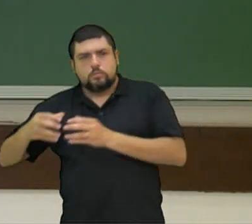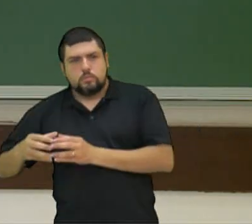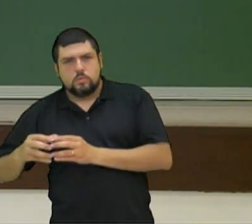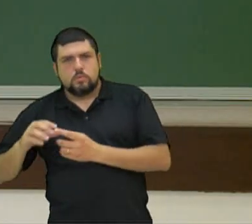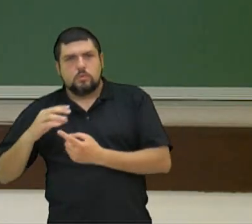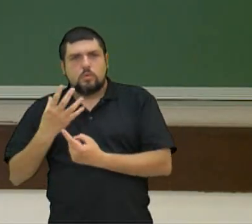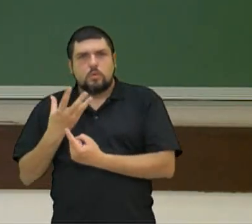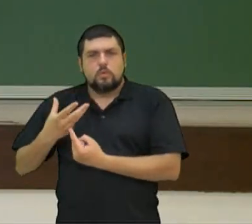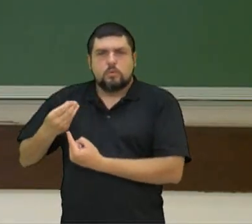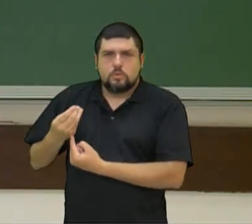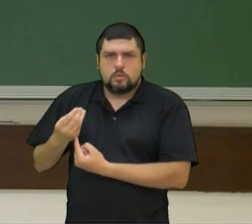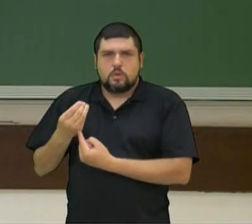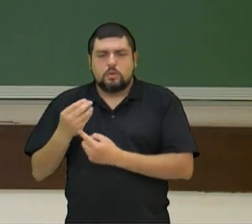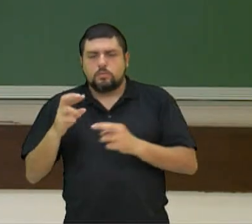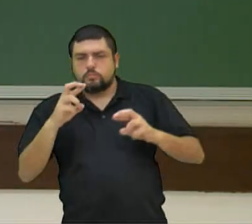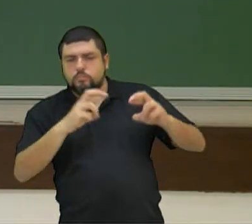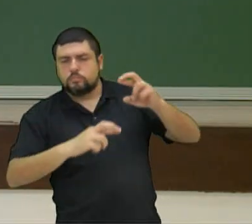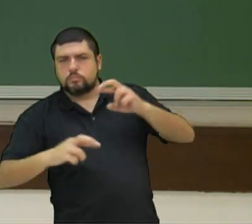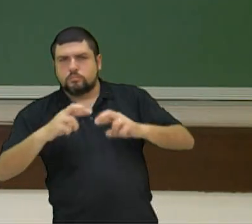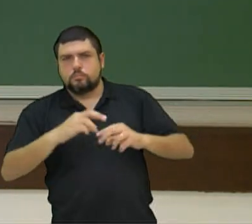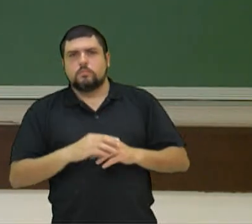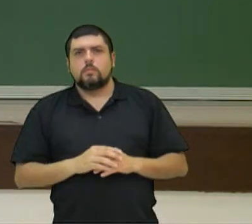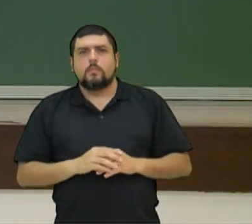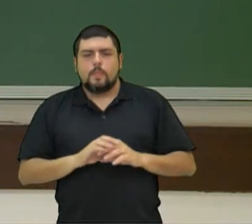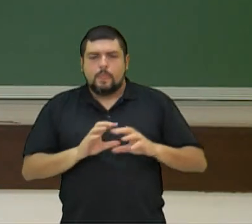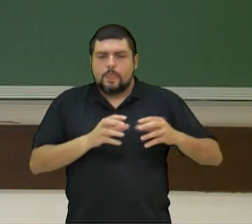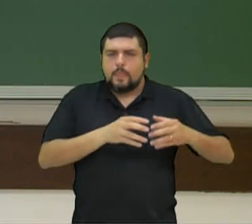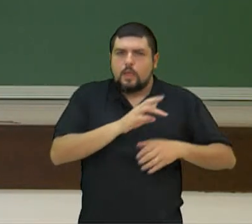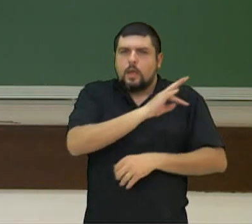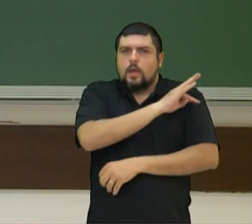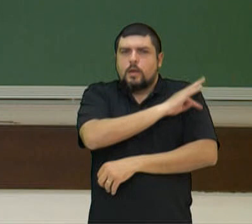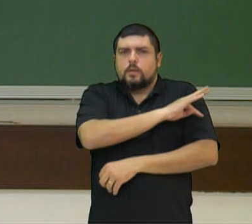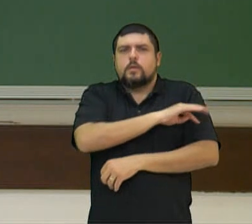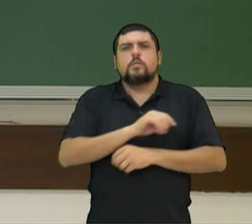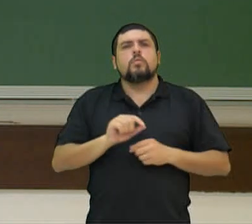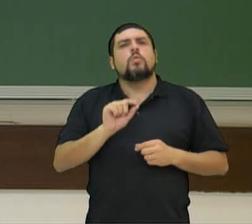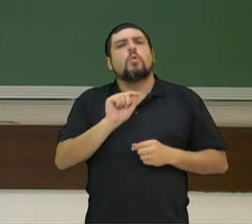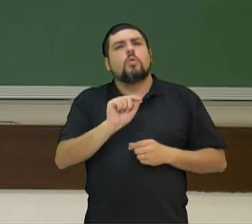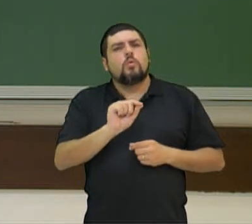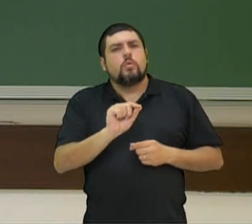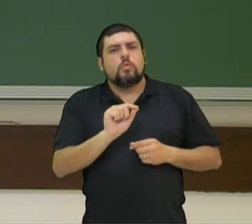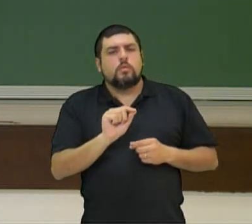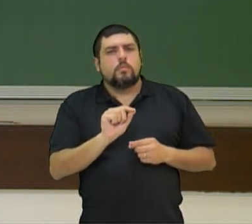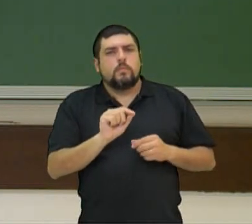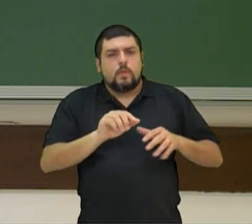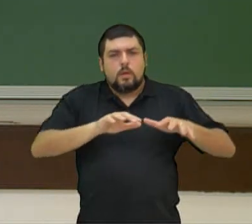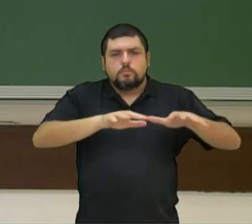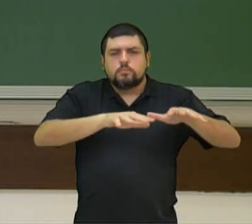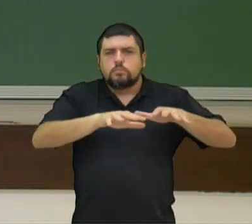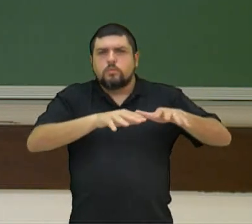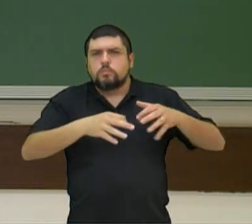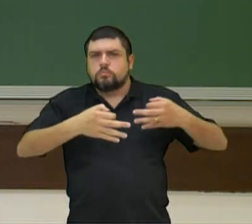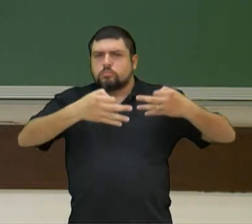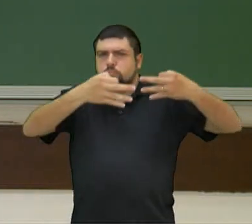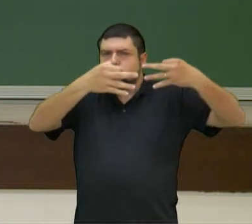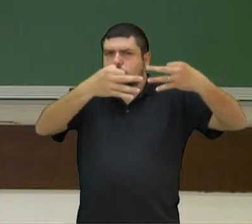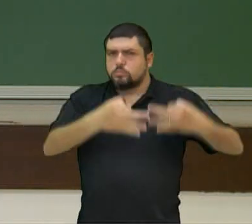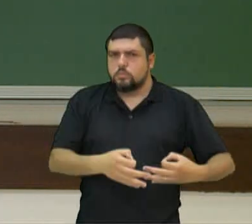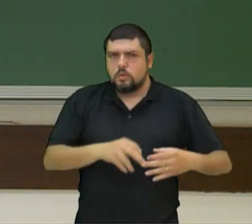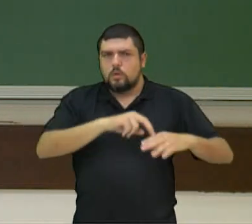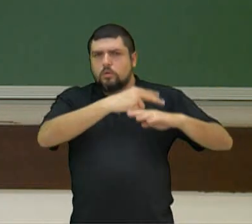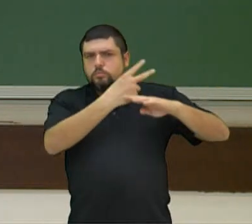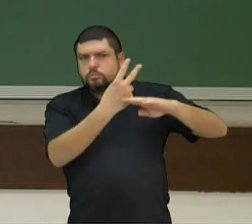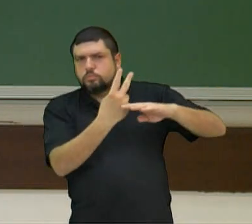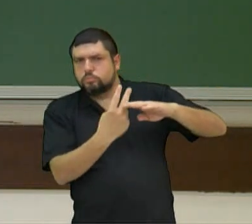compõe cada parte? A parte técnica é exatamente a execução correta do